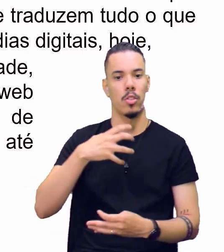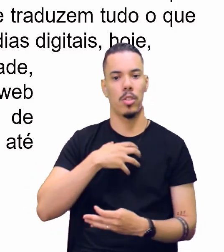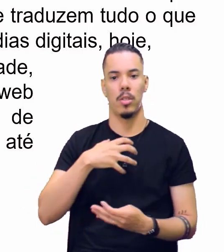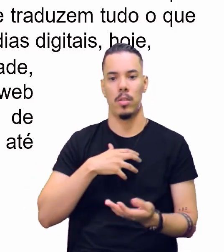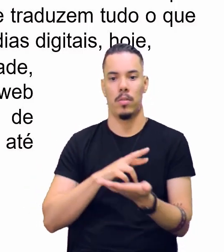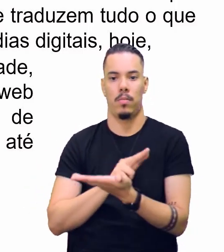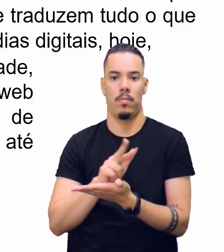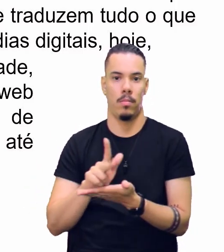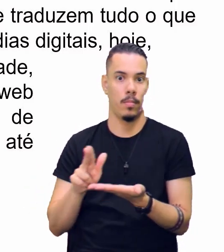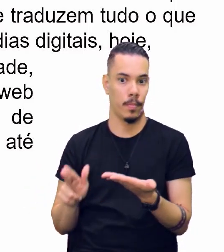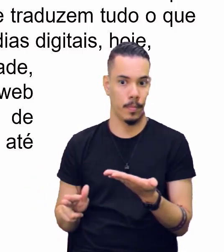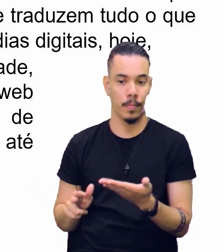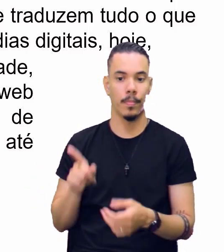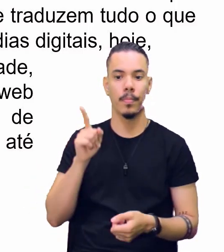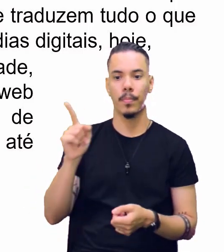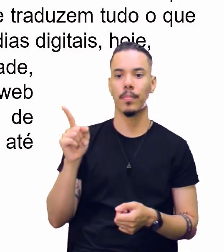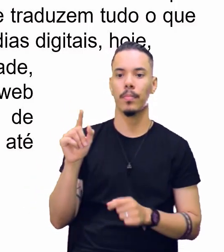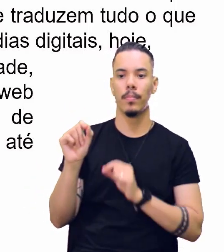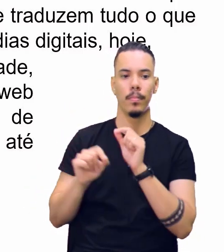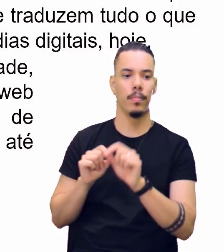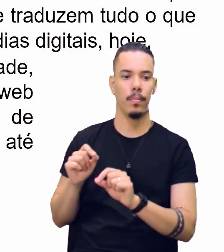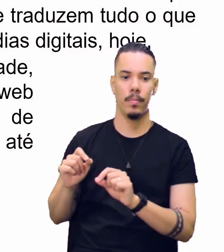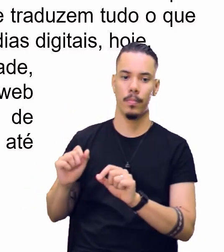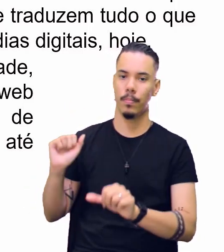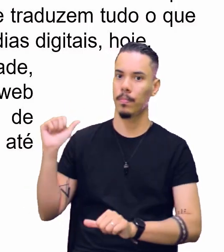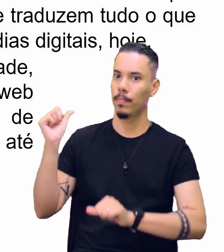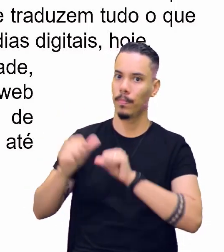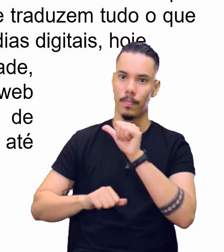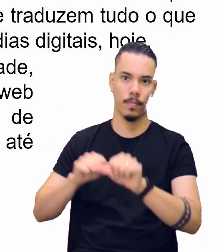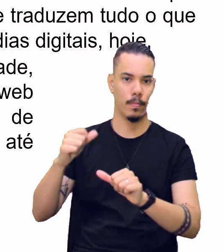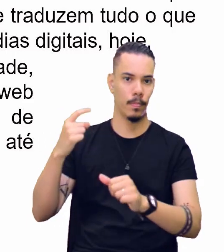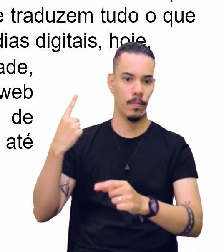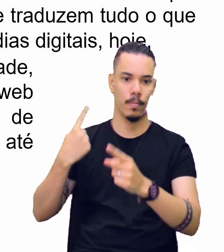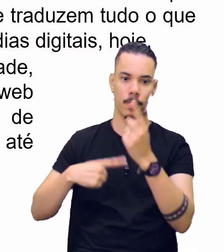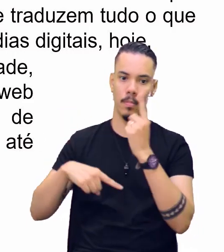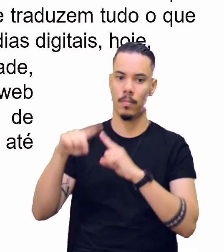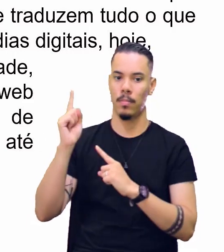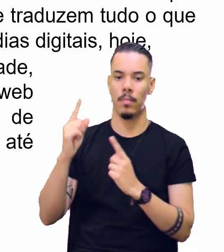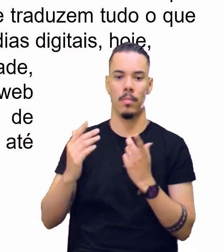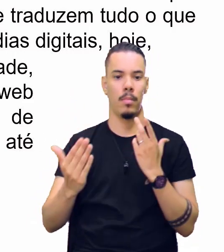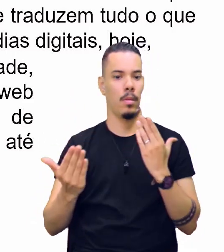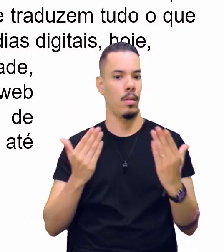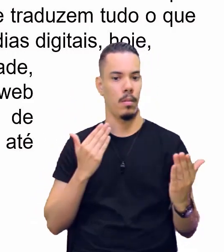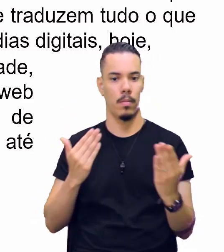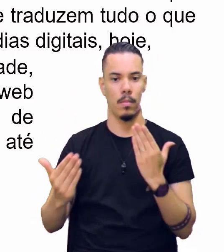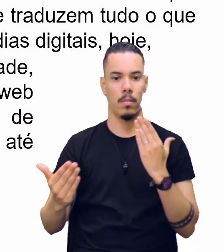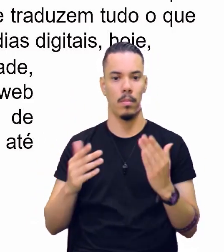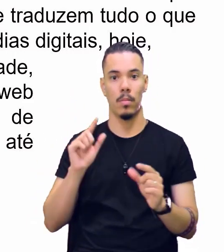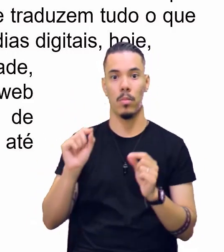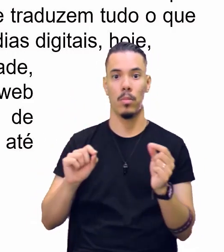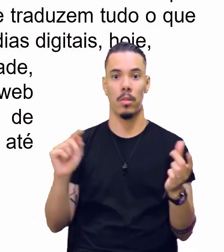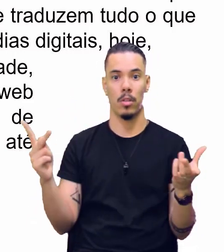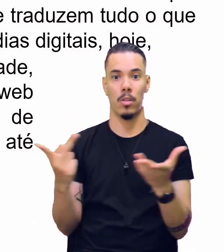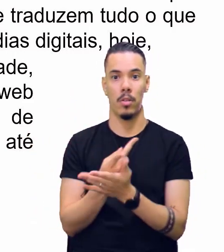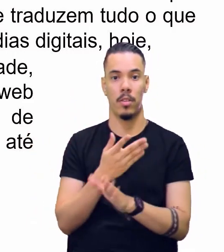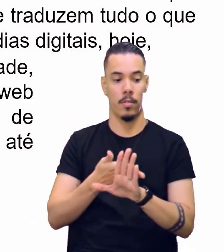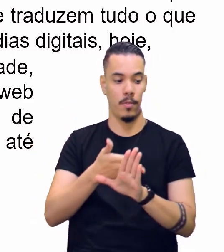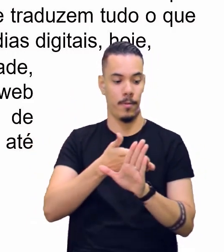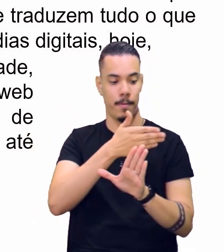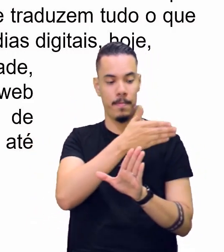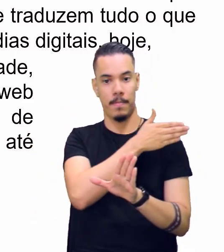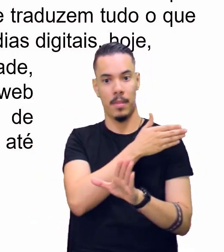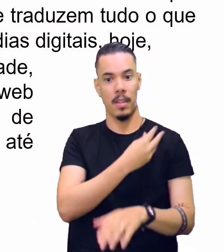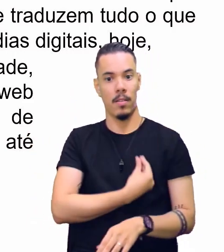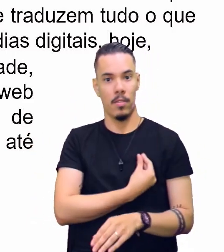maneiras. Isso é uma mudança radical comparando com o ontem. Vivemos